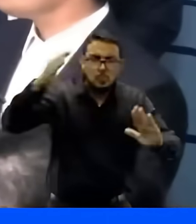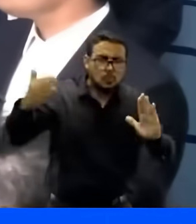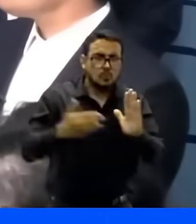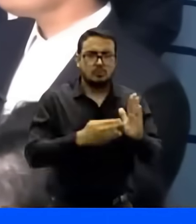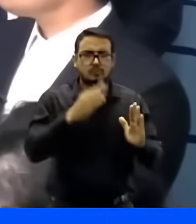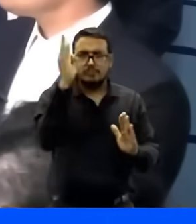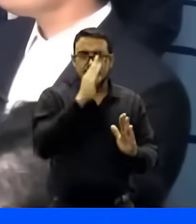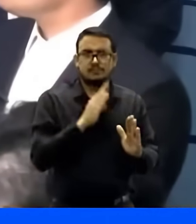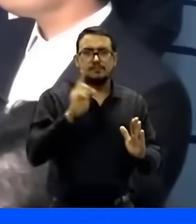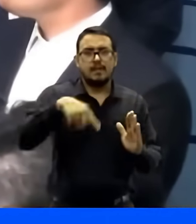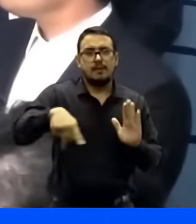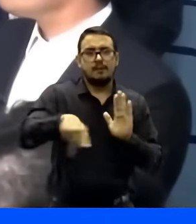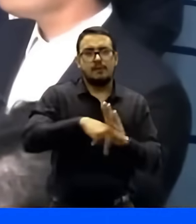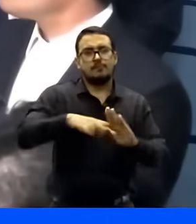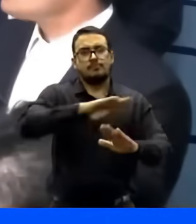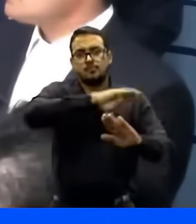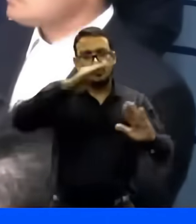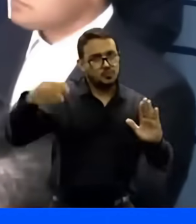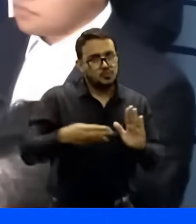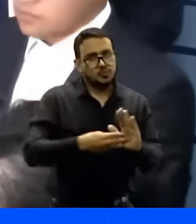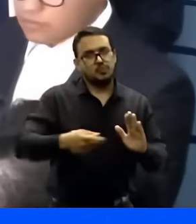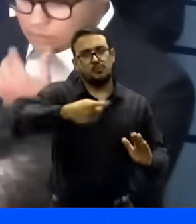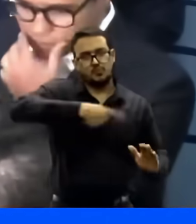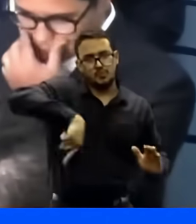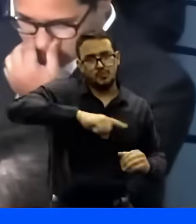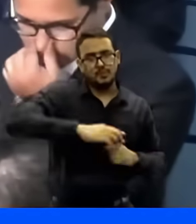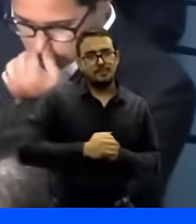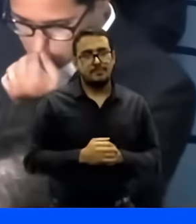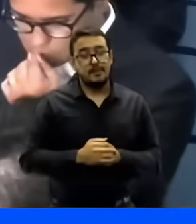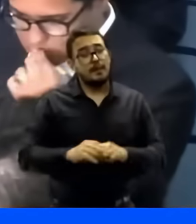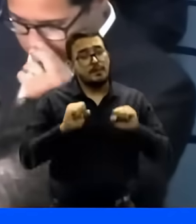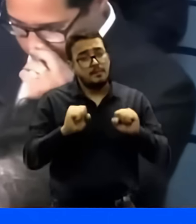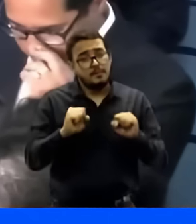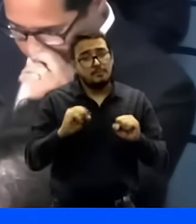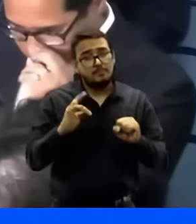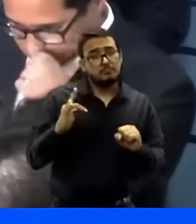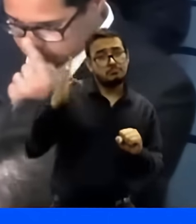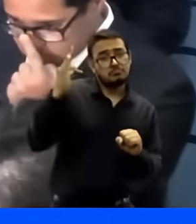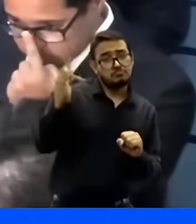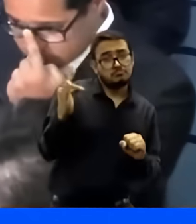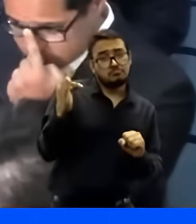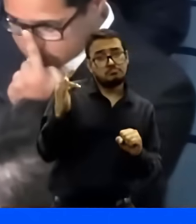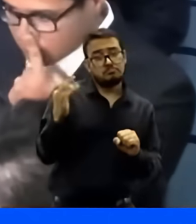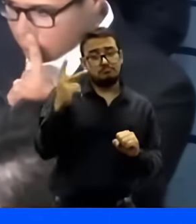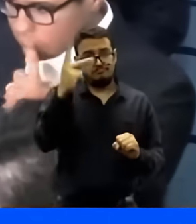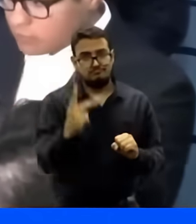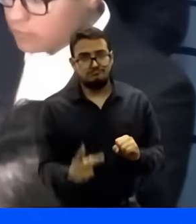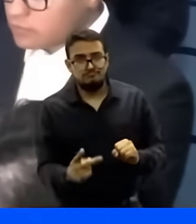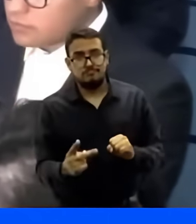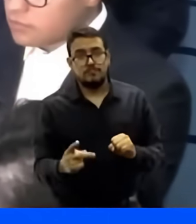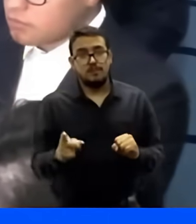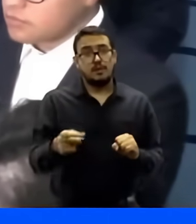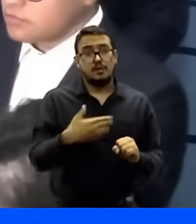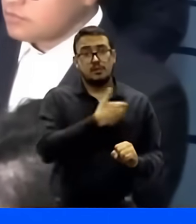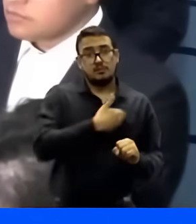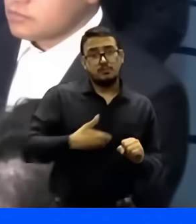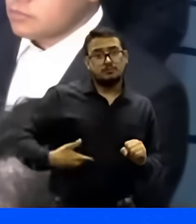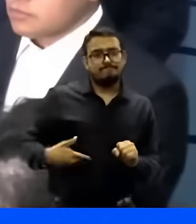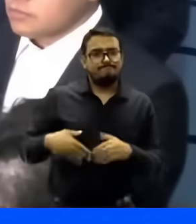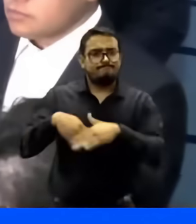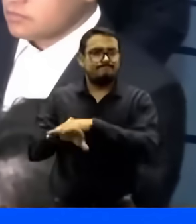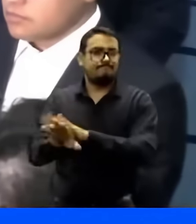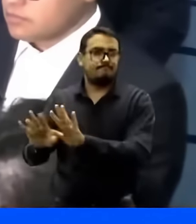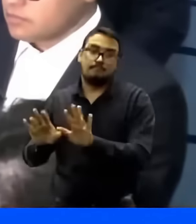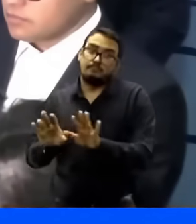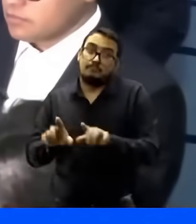essa bússola, você pode dizer assim, pode até ser que o próximo presidente, governador, deixe na gaveta, embora acho difícil porque está sendo feito com o